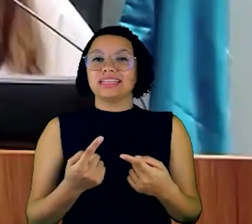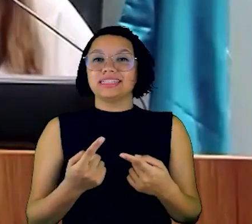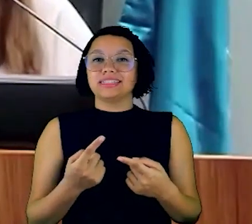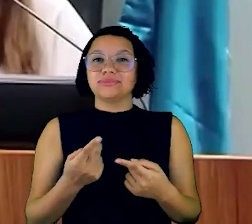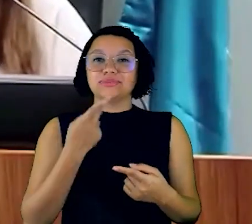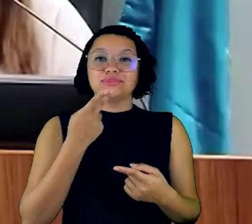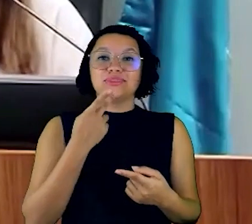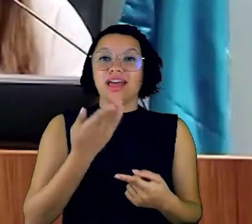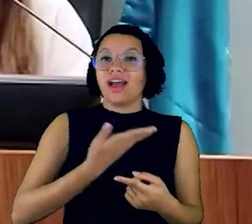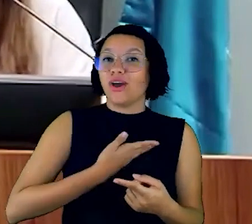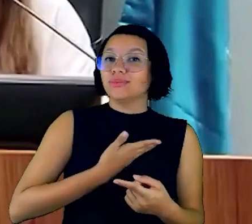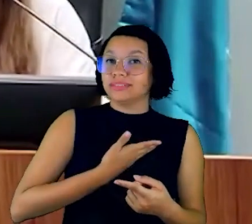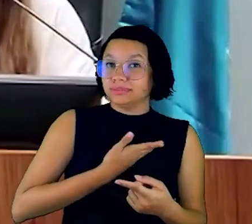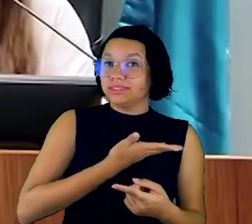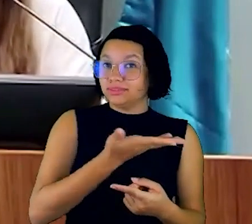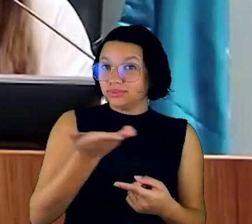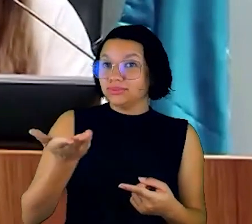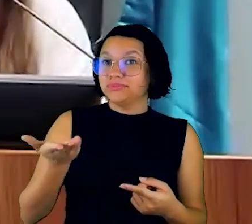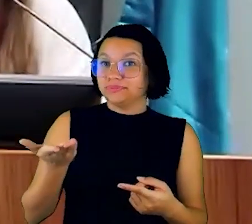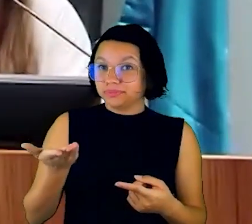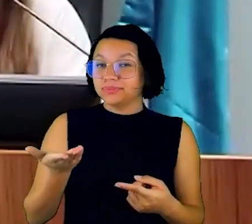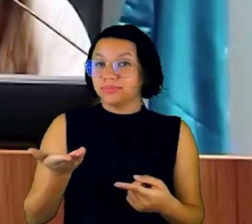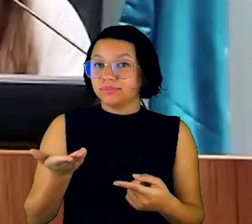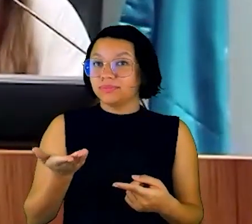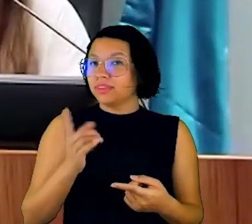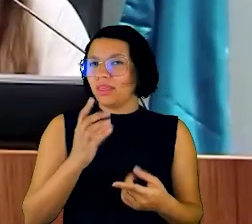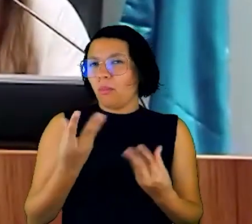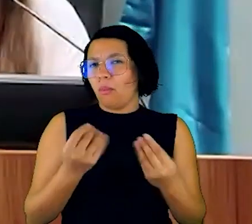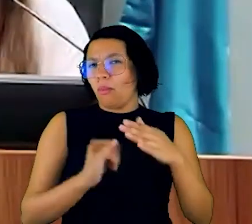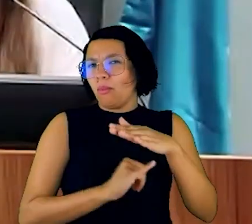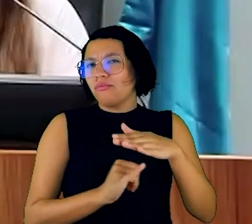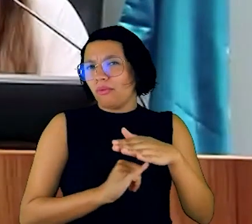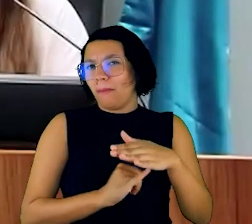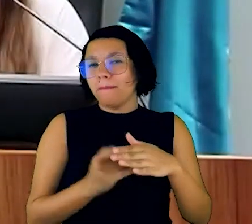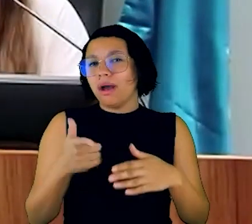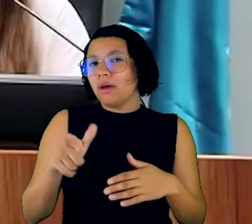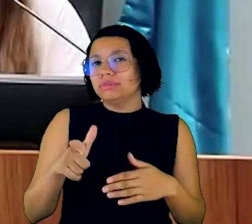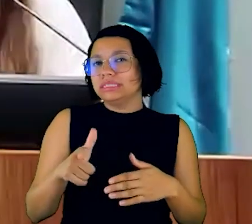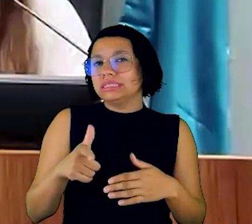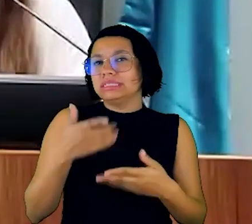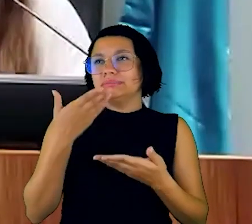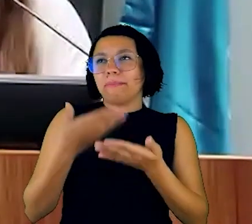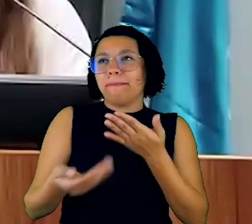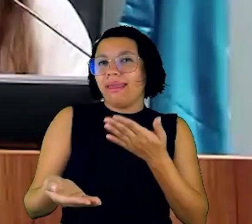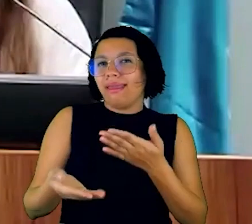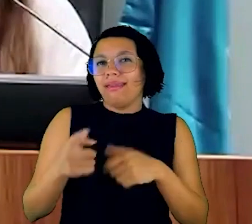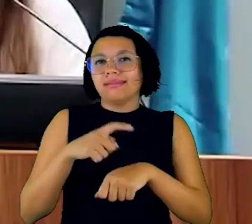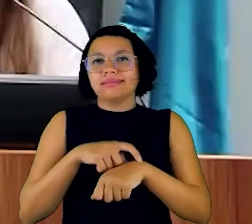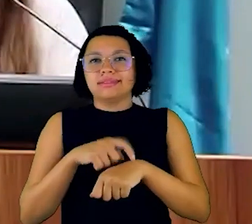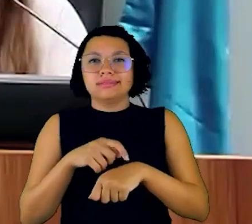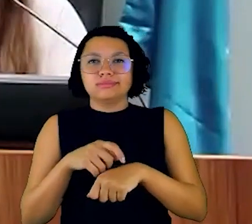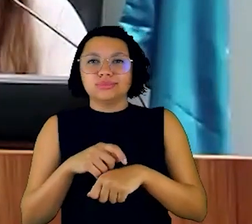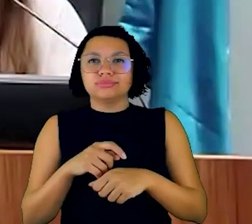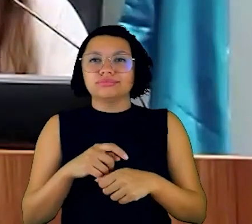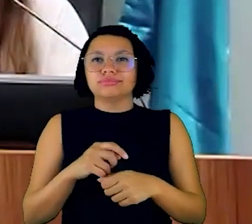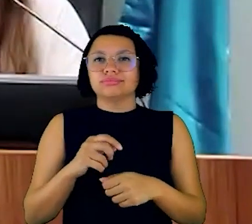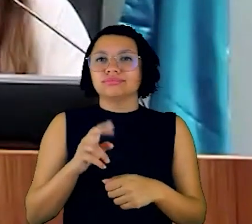dirigir aos amigos como tal, sem que a gente gaste o nosso tempo